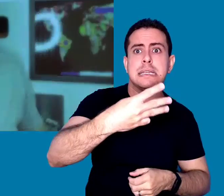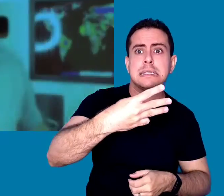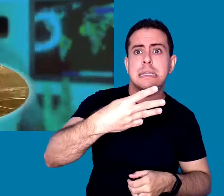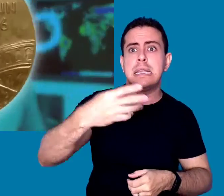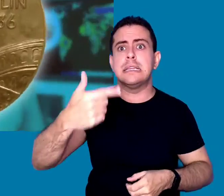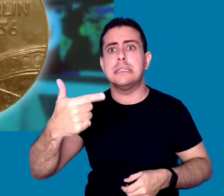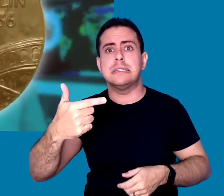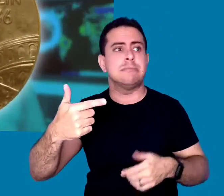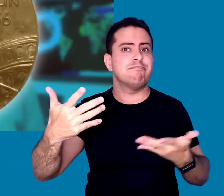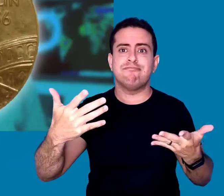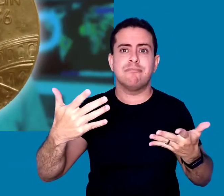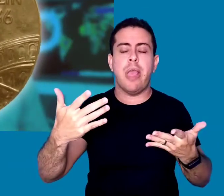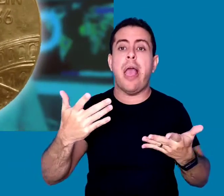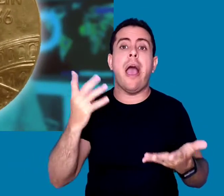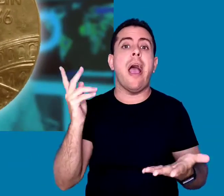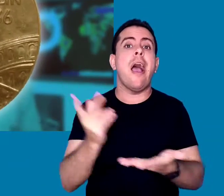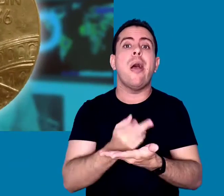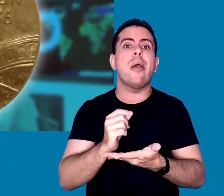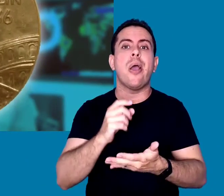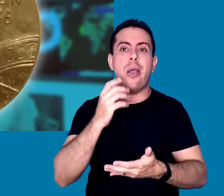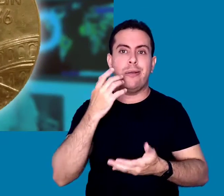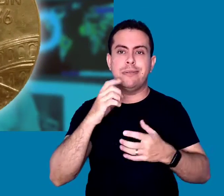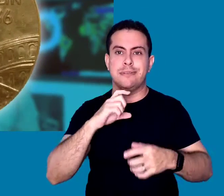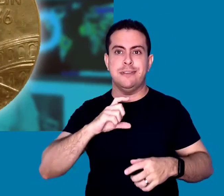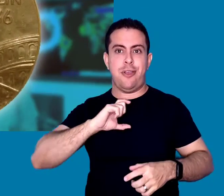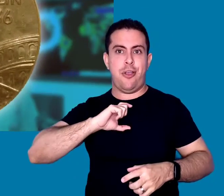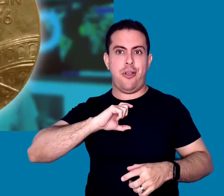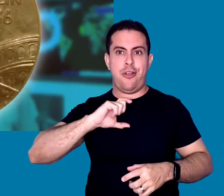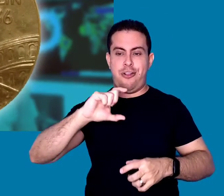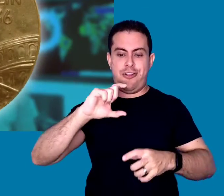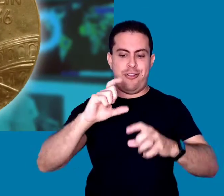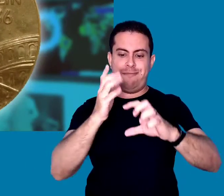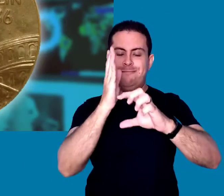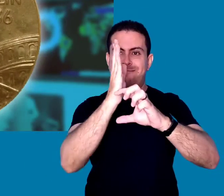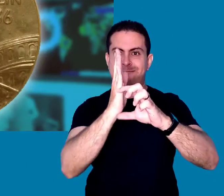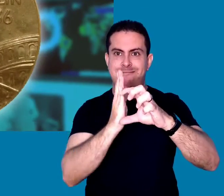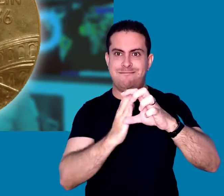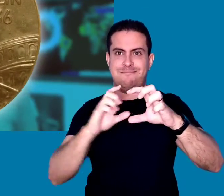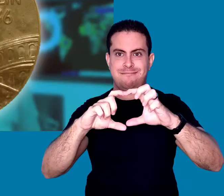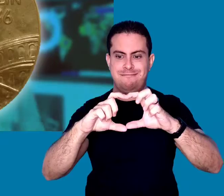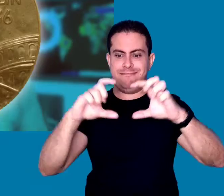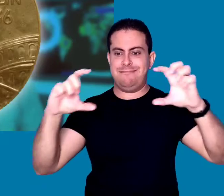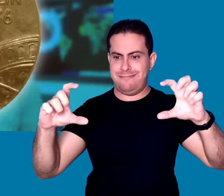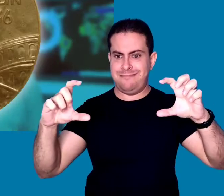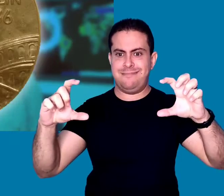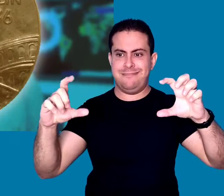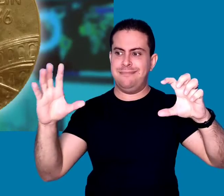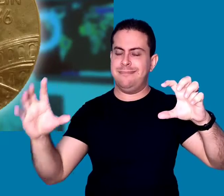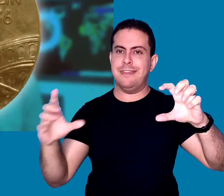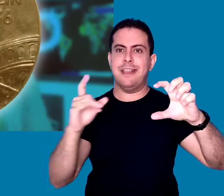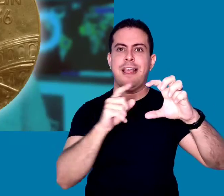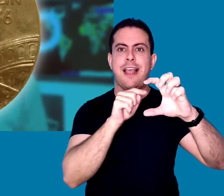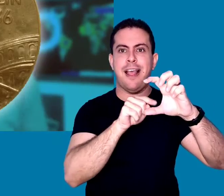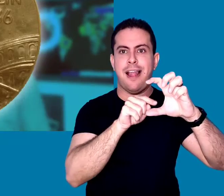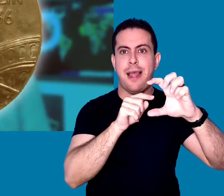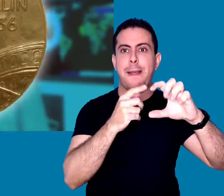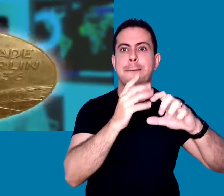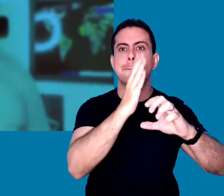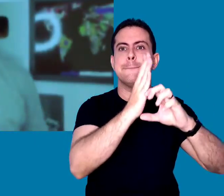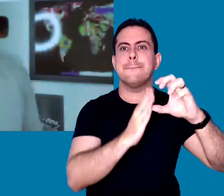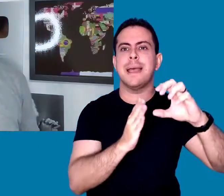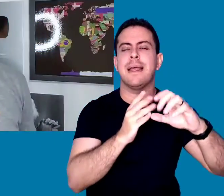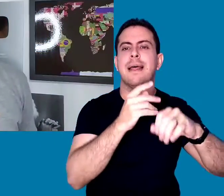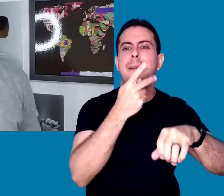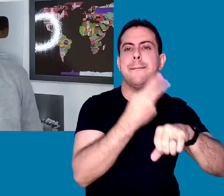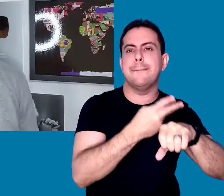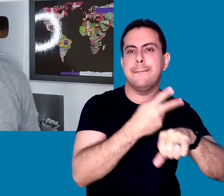o que eles fizeram? Somente dividiram as medalhas ao meio, e cada atleta ficou com uma medalha, em que metade era de